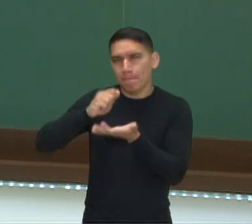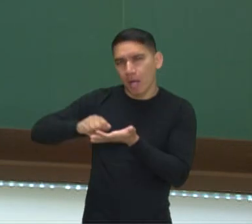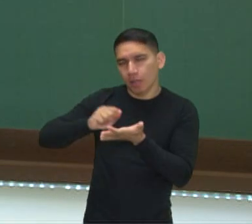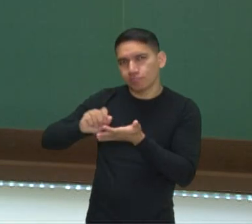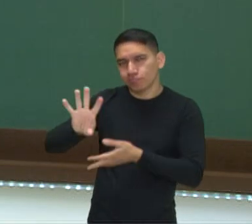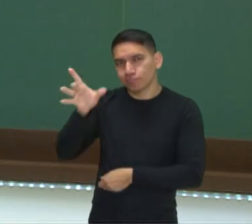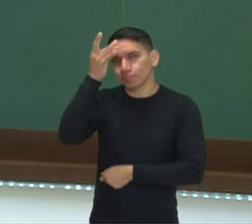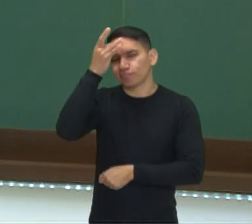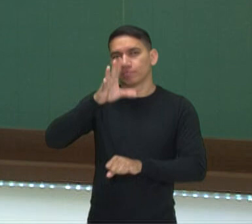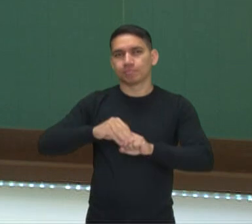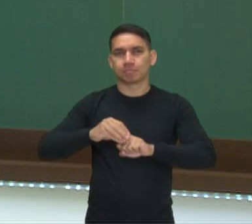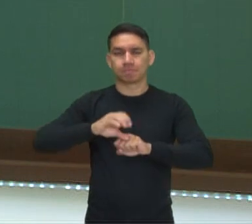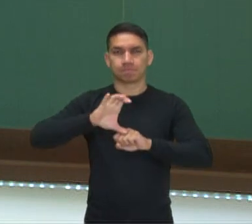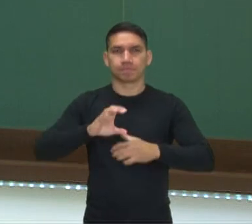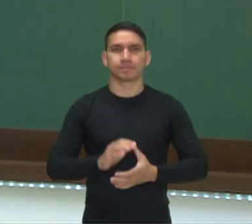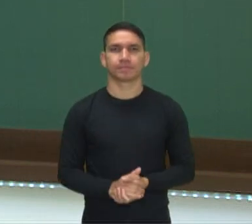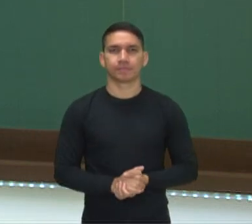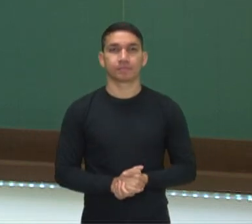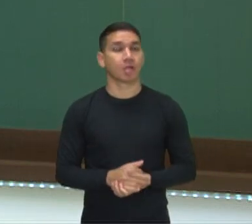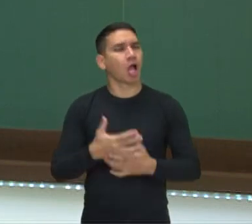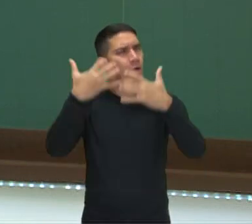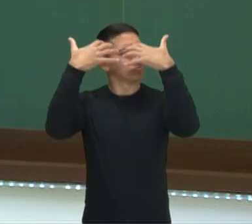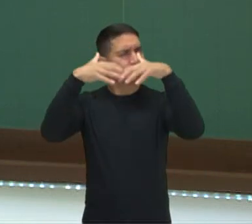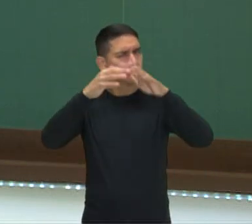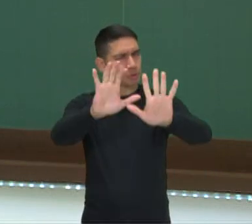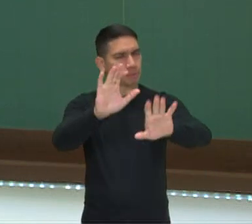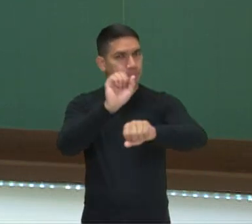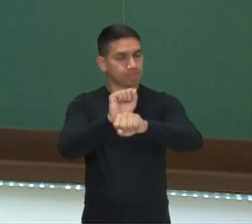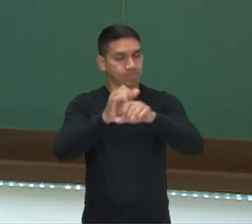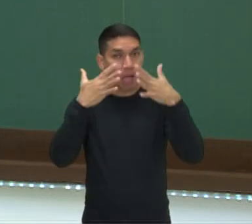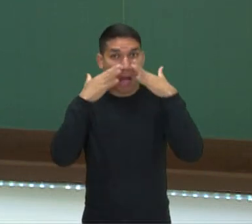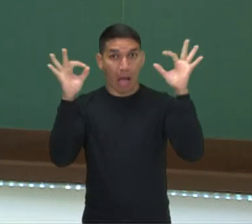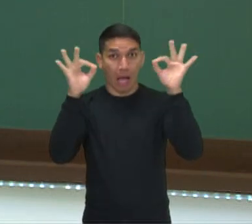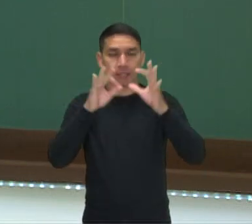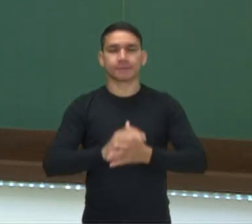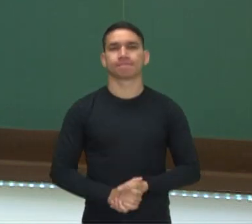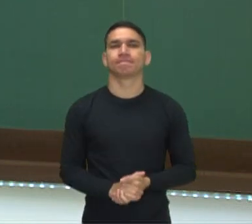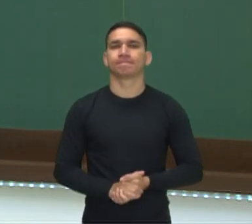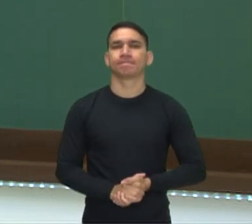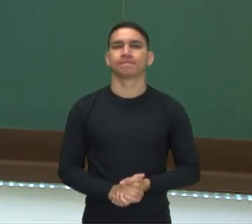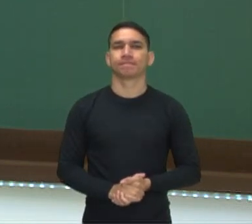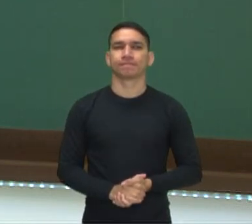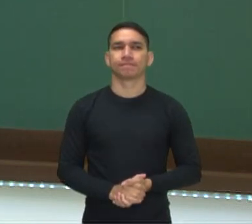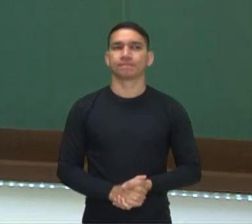conhecimento. Vamos pensar um pouquinho. Larga tudo, presta atenção aqui.